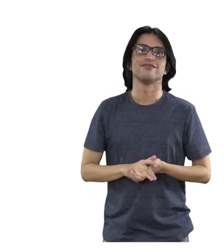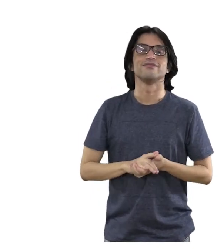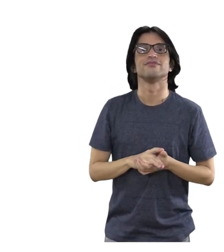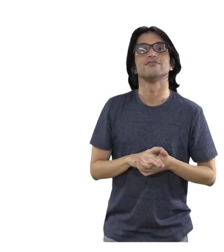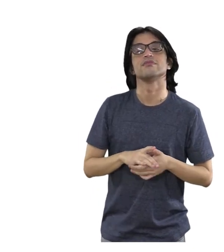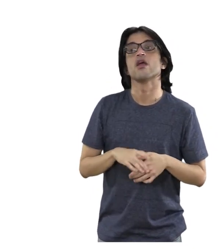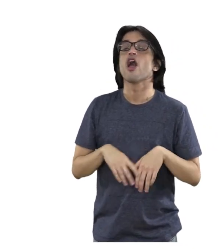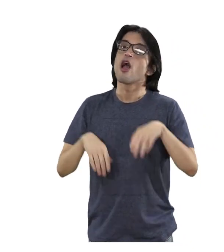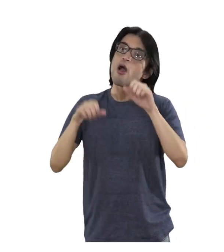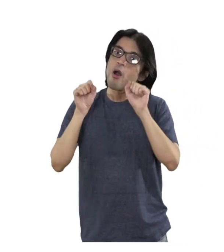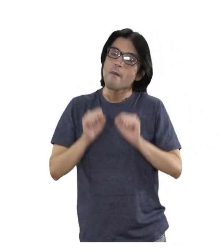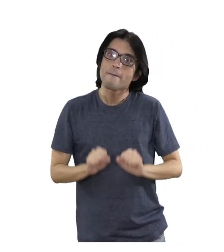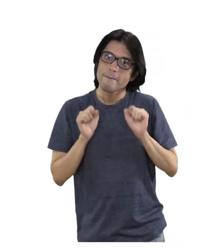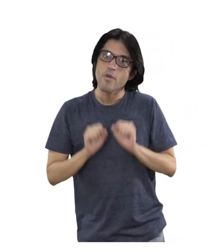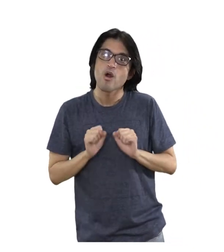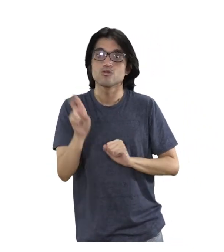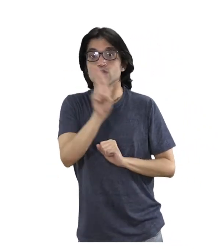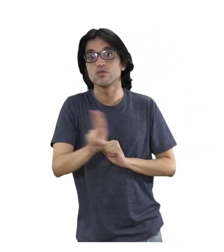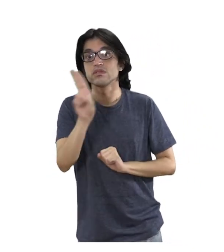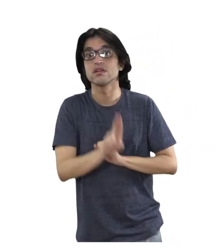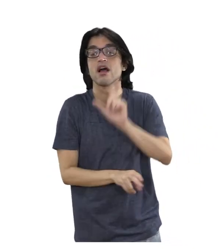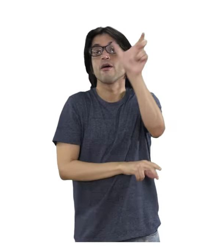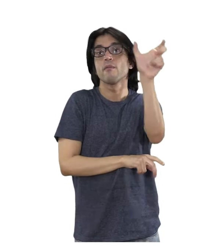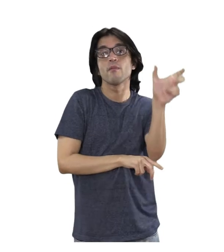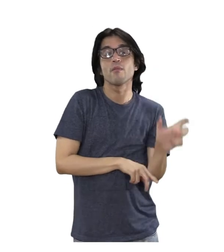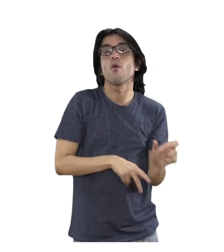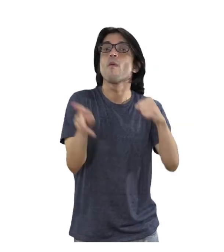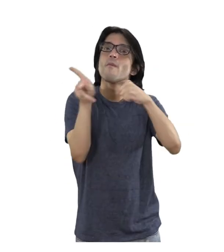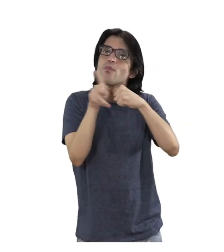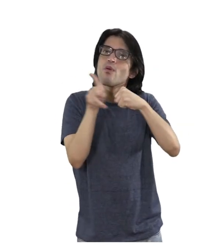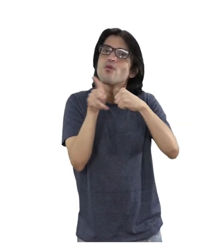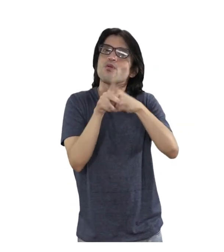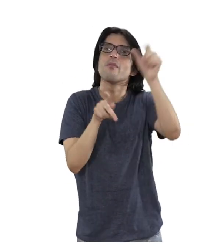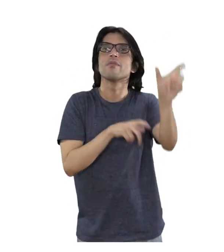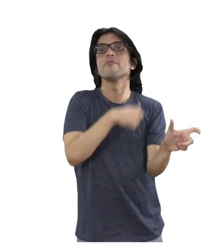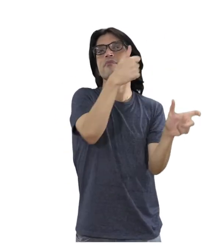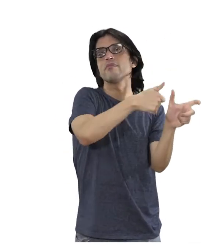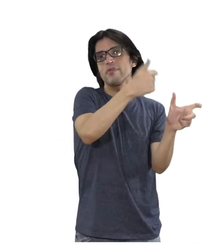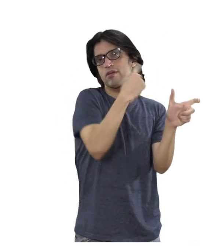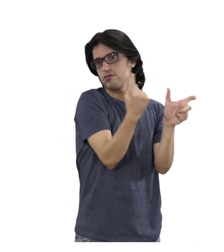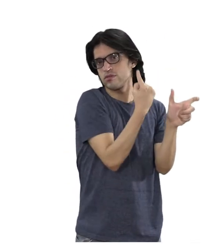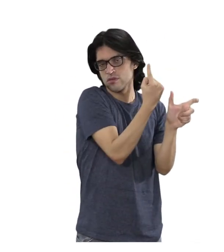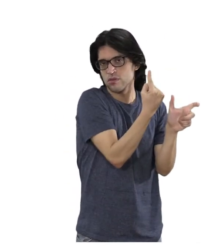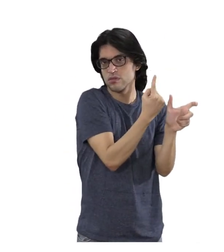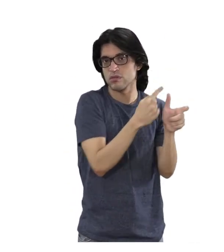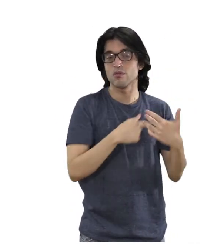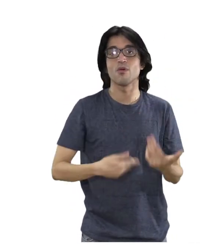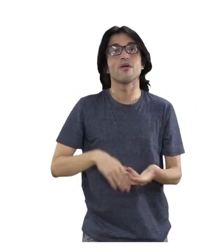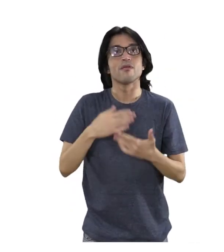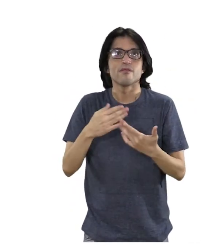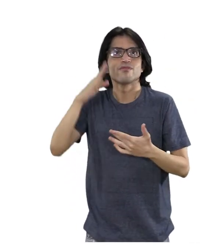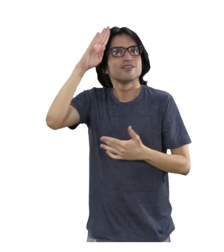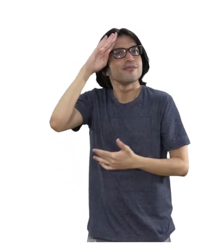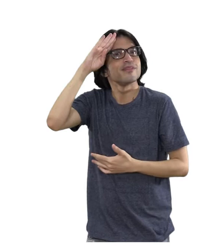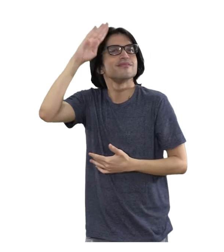flexionar verbos e pronomes na primeira pessoa do singular, ou seja, embora seja essencial a fundamentação das opiniões